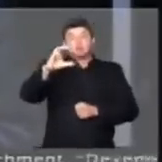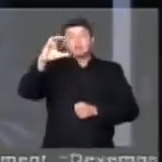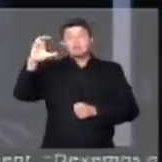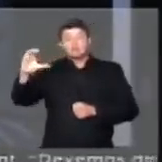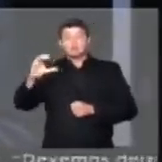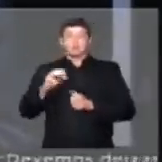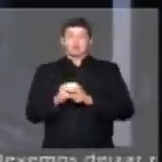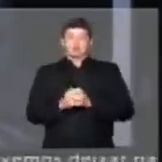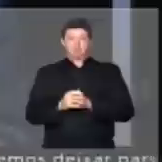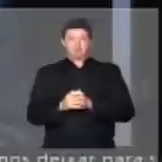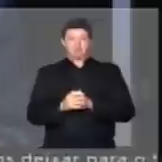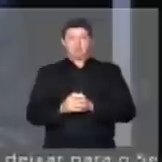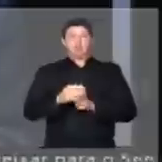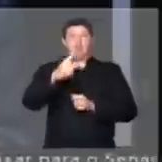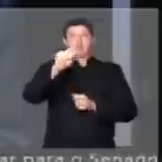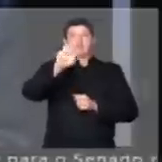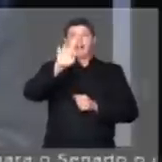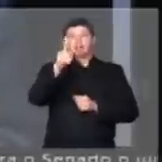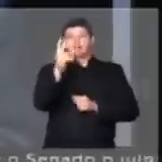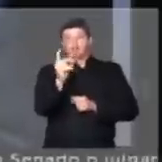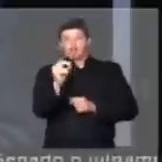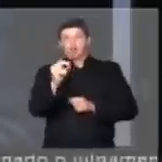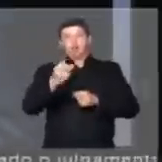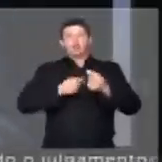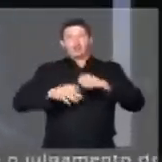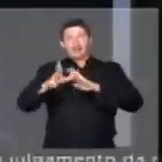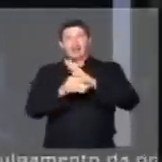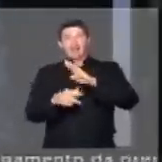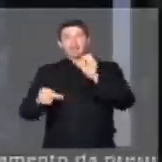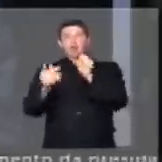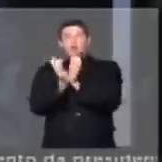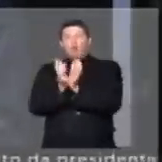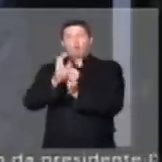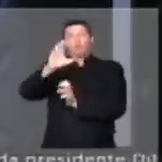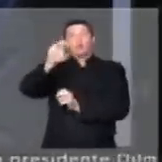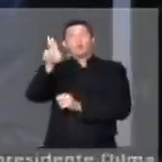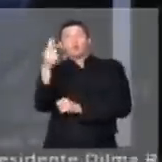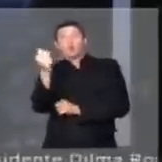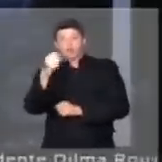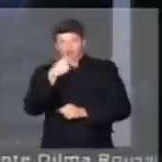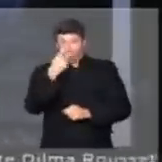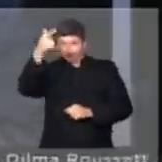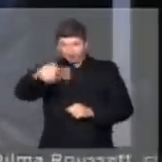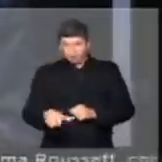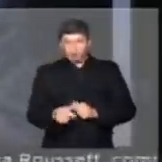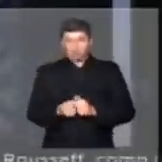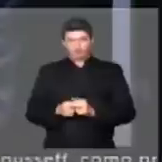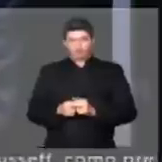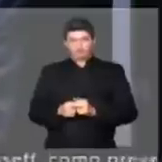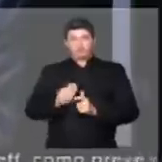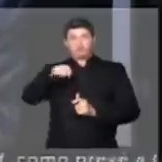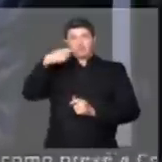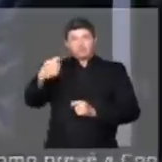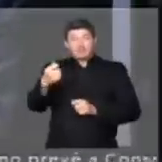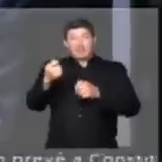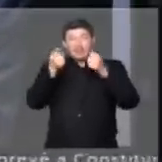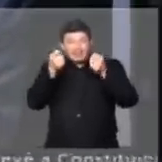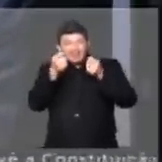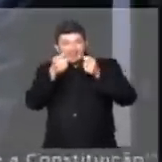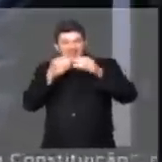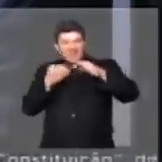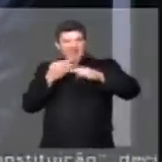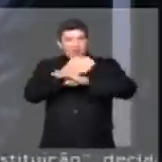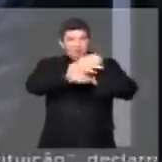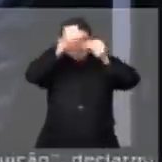PCC, Partido da Coxa do Cunha. Eu vou repetir. Quem está